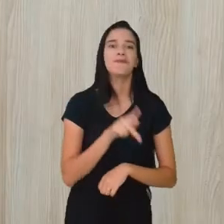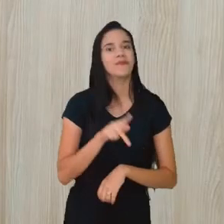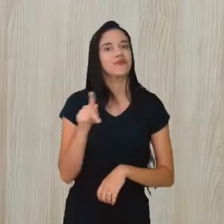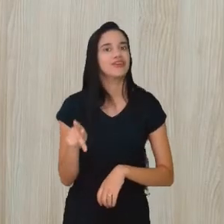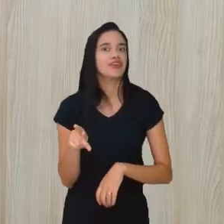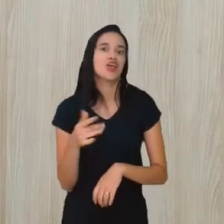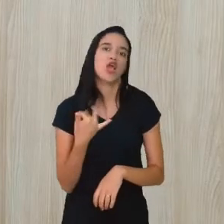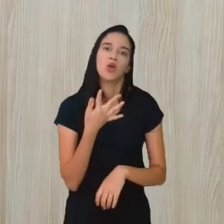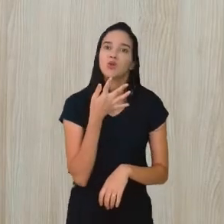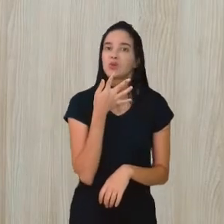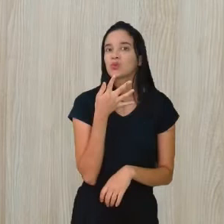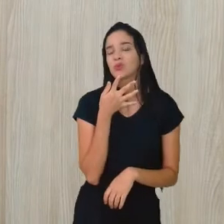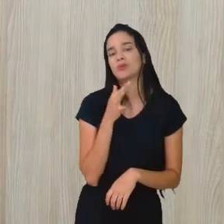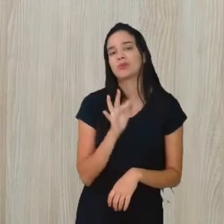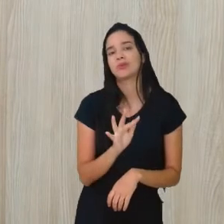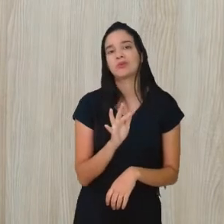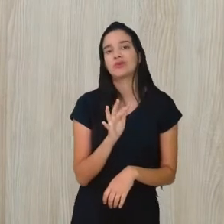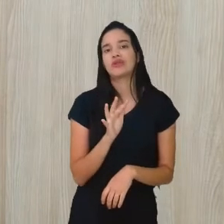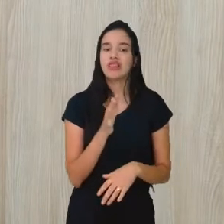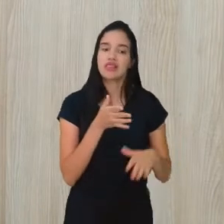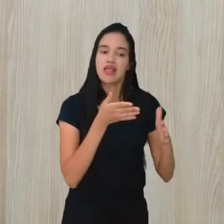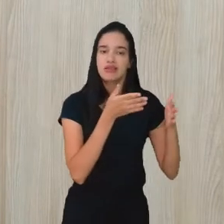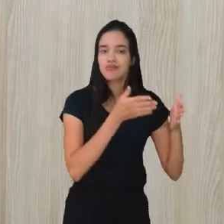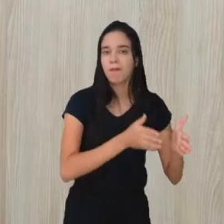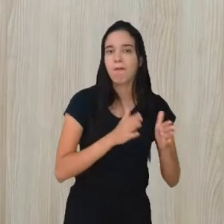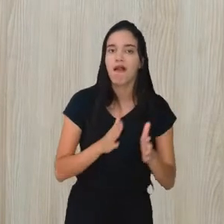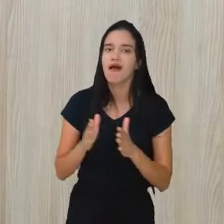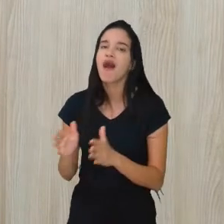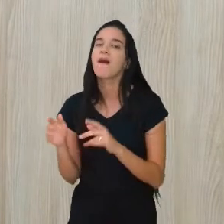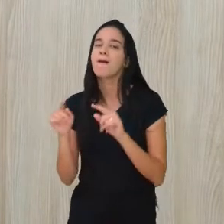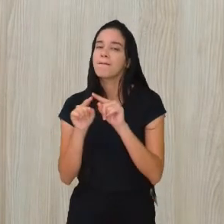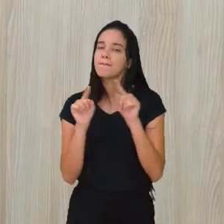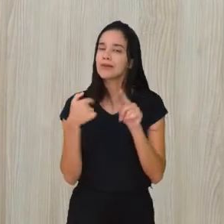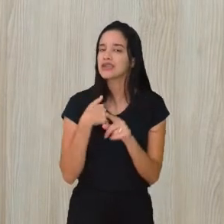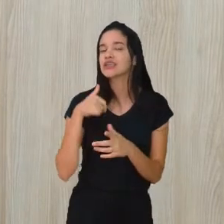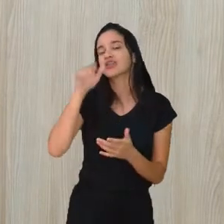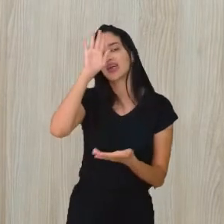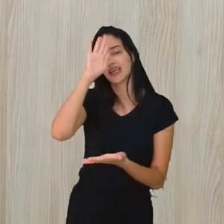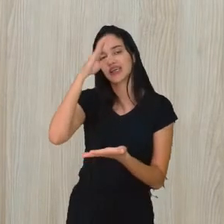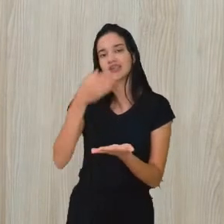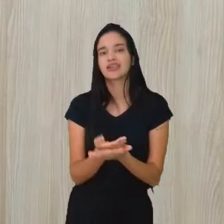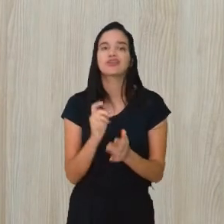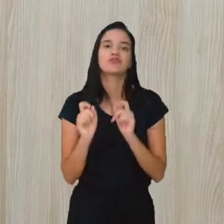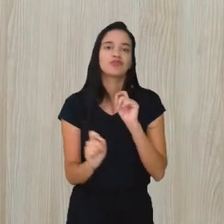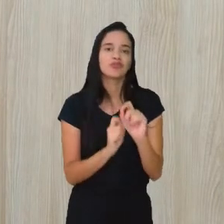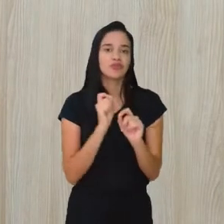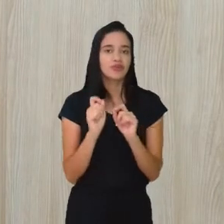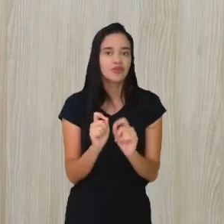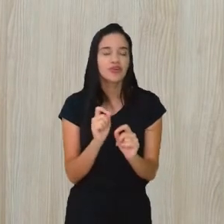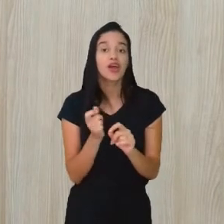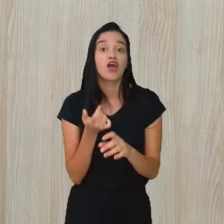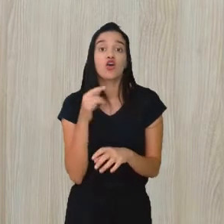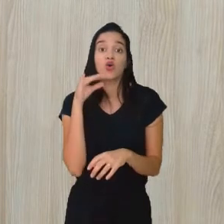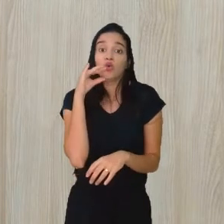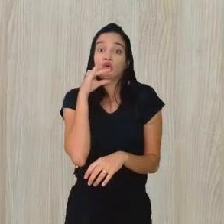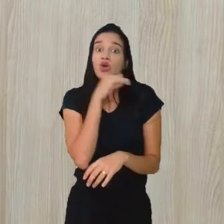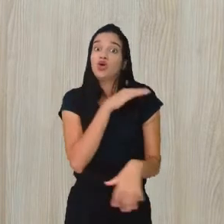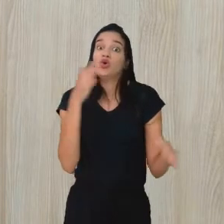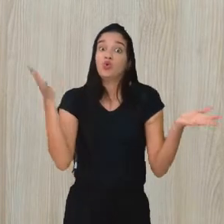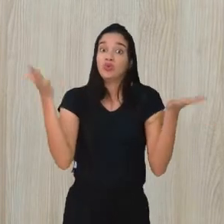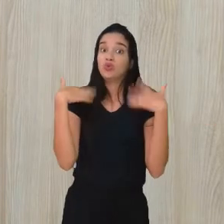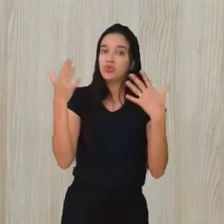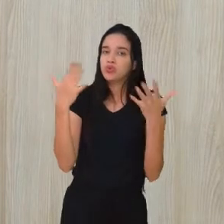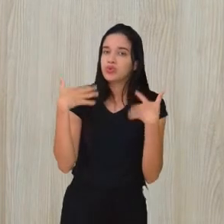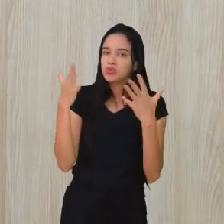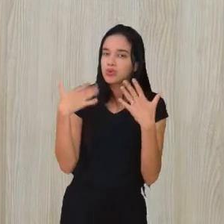Isabel, eu não conheço muito aí, né, desse processo, mas aí eu acredito que foi a temperatura quente aí, não é?